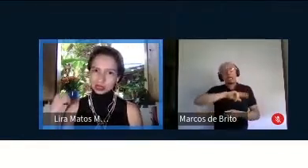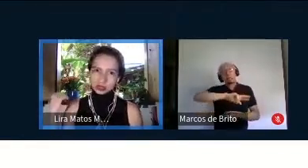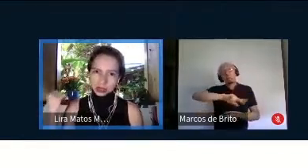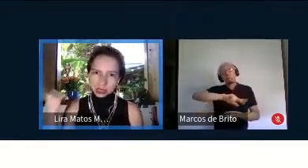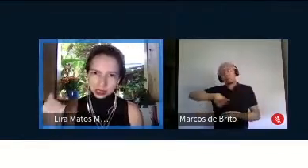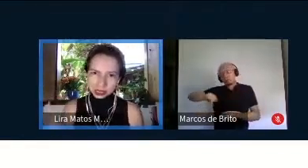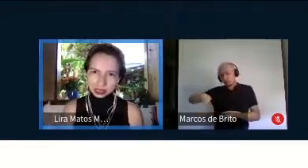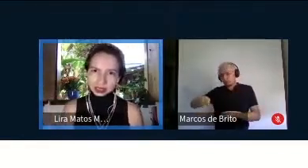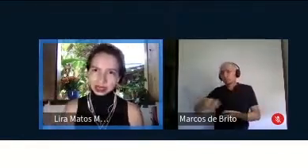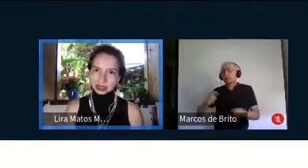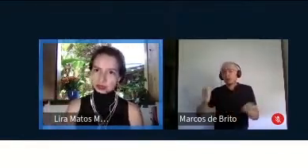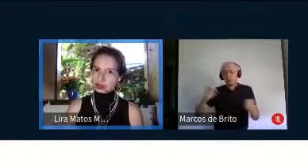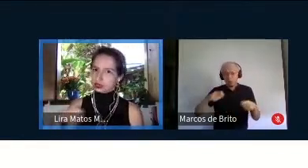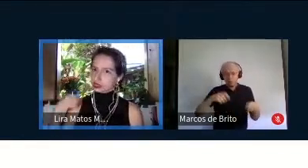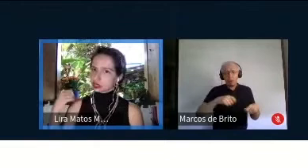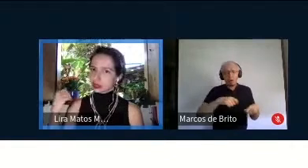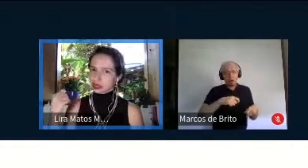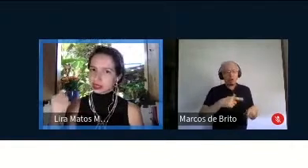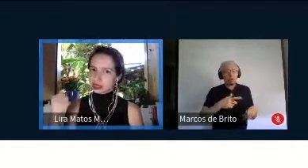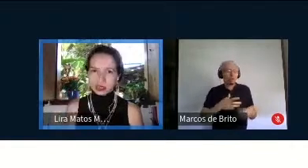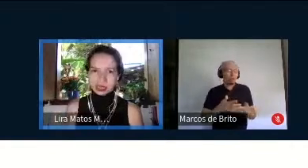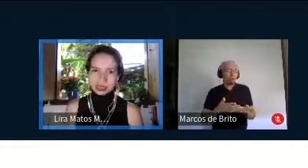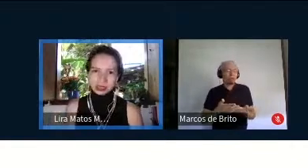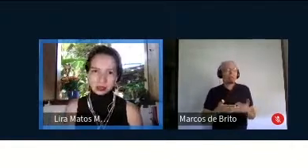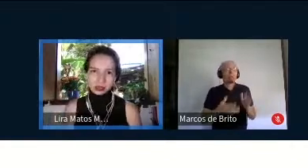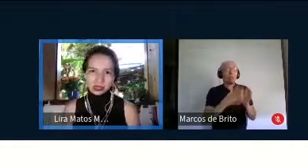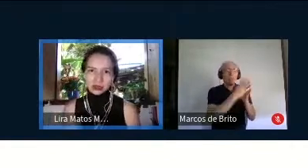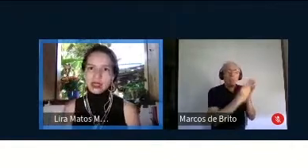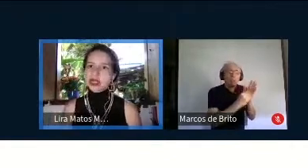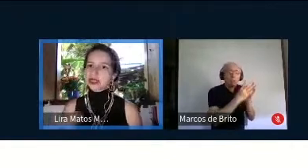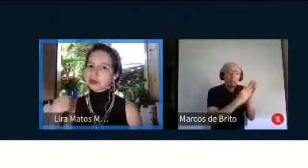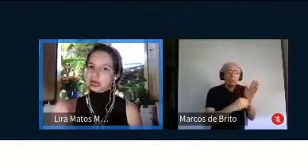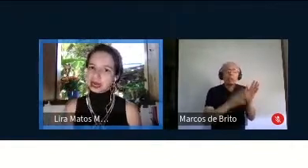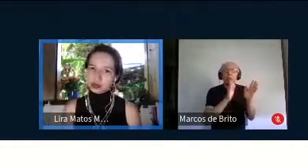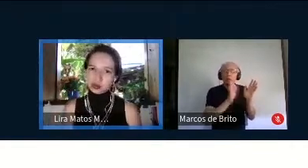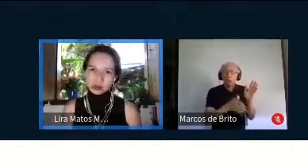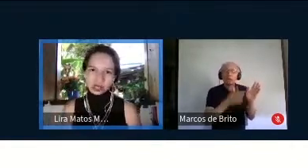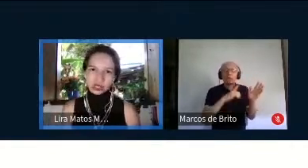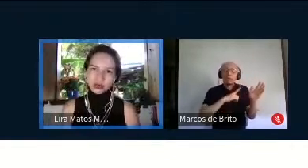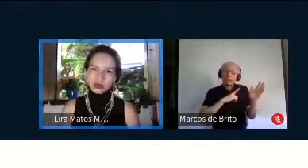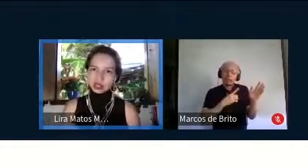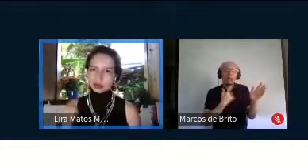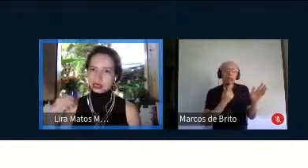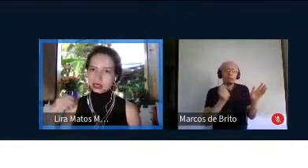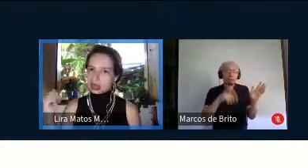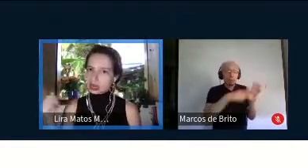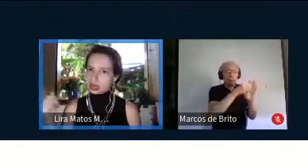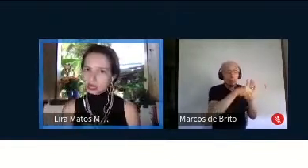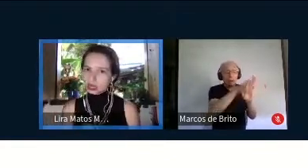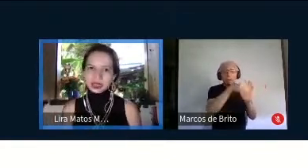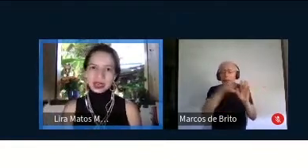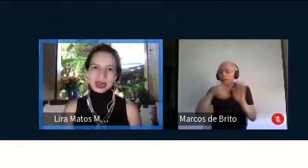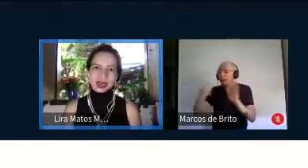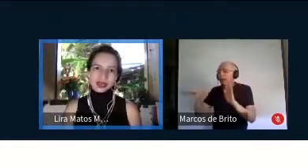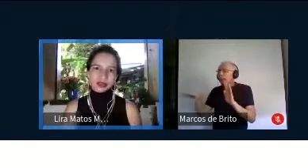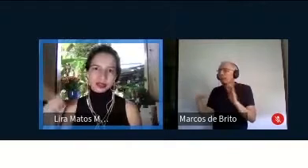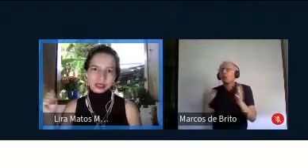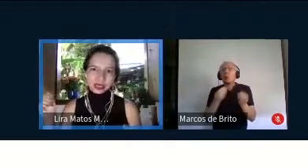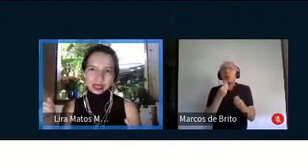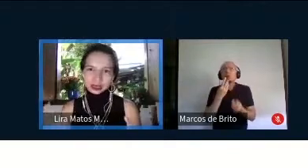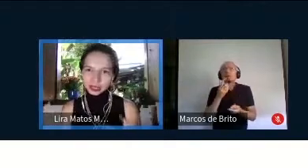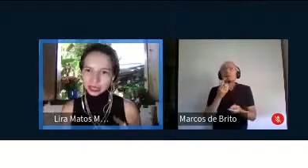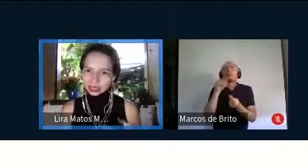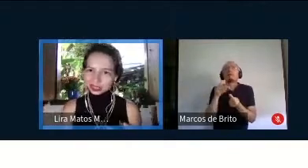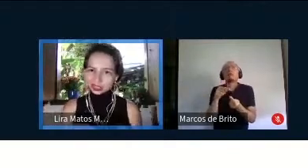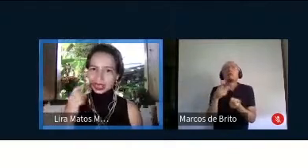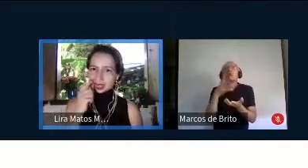esses modelos, a gente precisa testar esses modelos, a gente precisa avaliar esses modelos, trabalhar com os objetivos de aprendizagem,